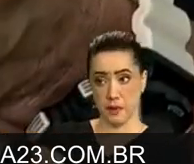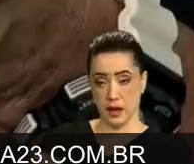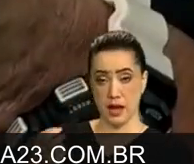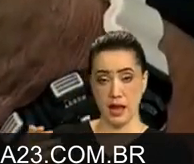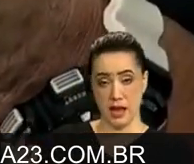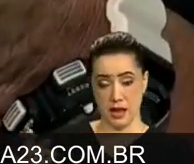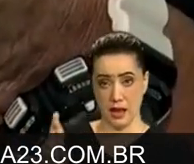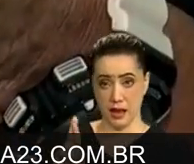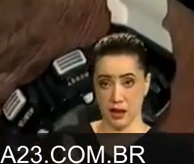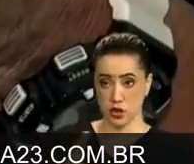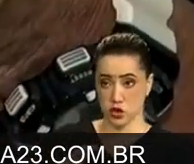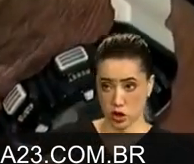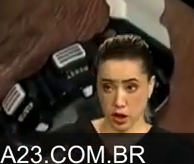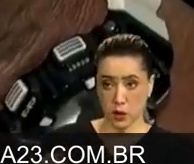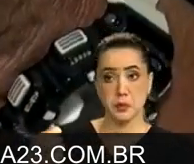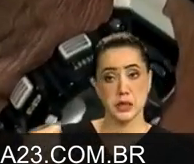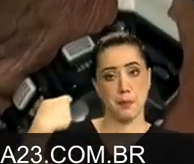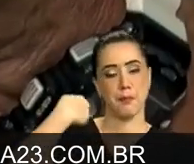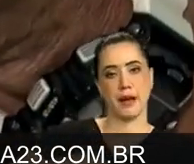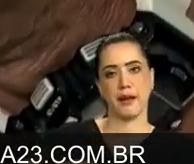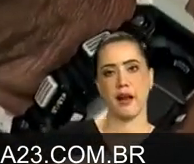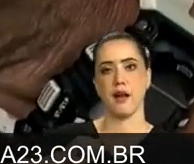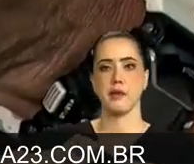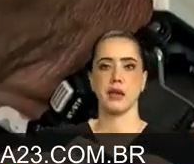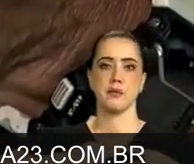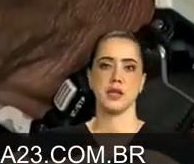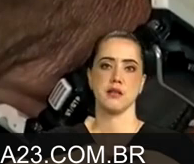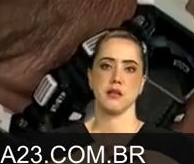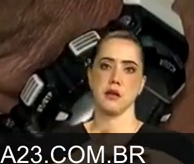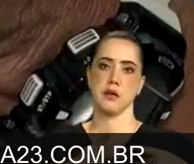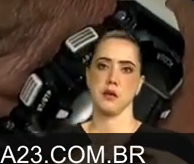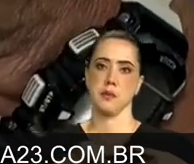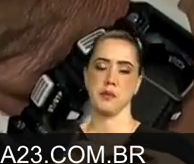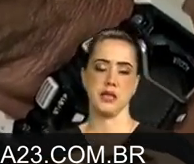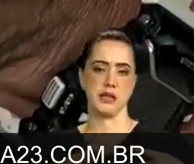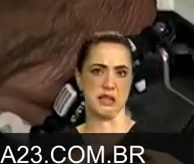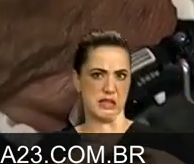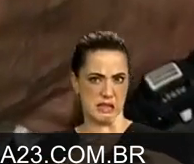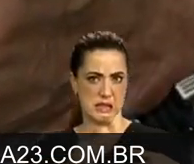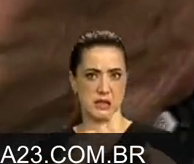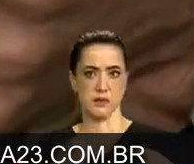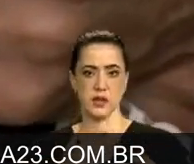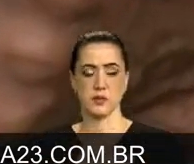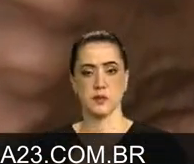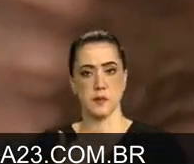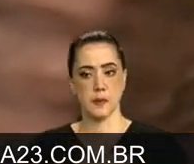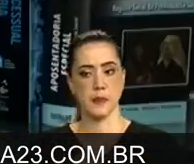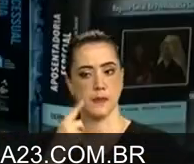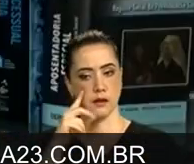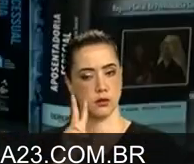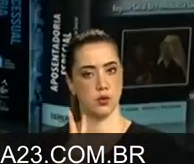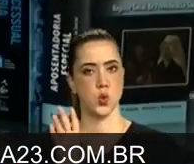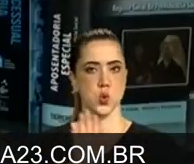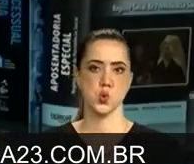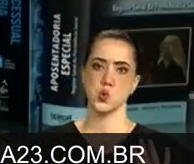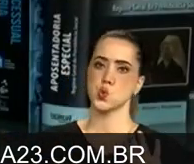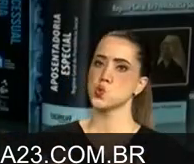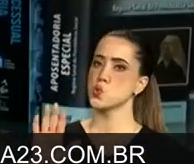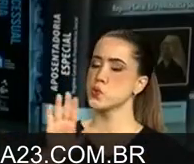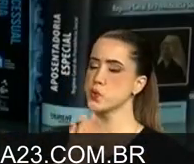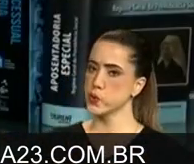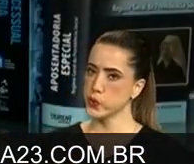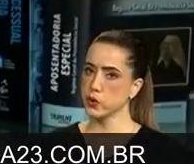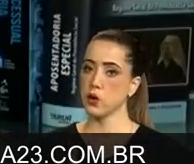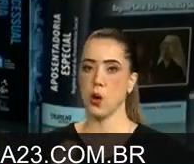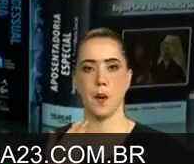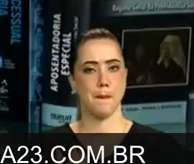ter que depositar X reais. É um Pix. Então, se você não tomar o procedimento correto, né, se você não iniciar o procedimento correto, você muito provavelmente